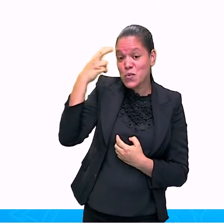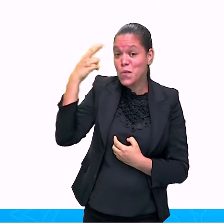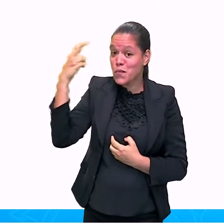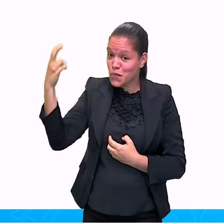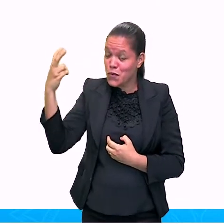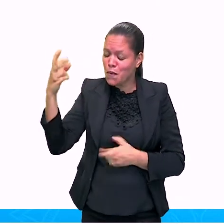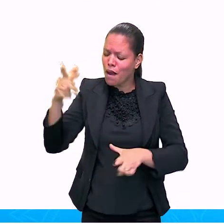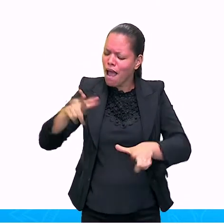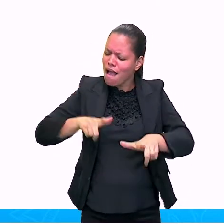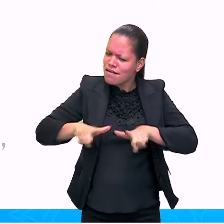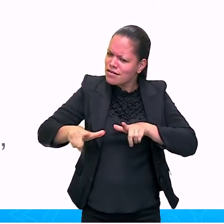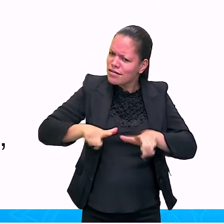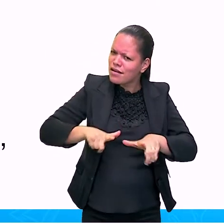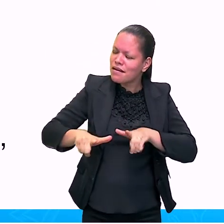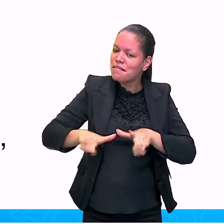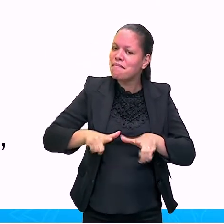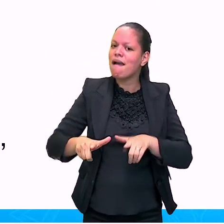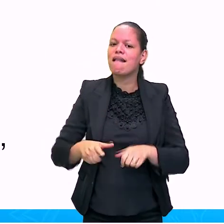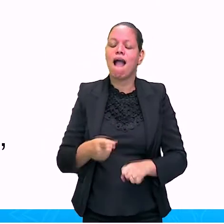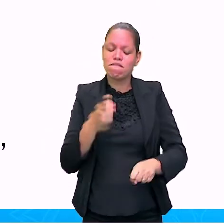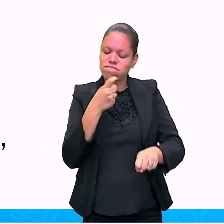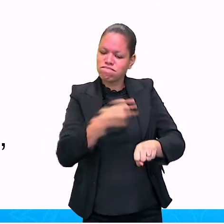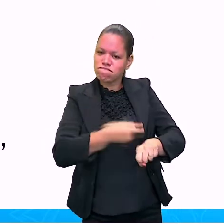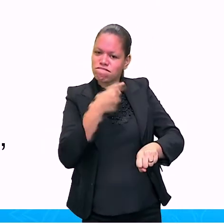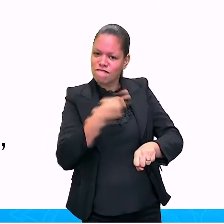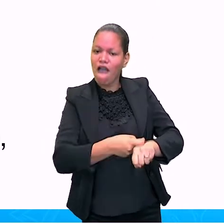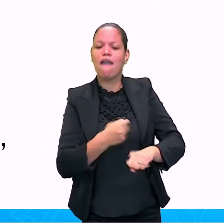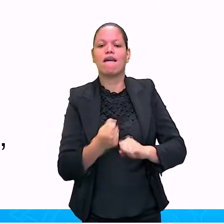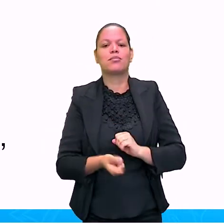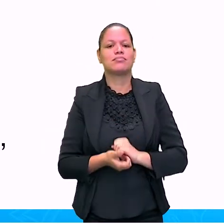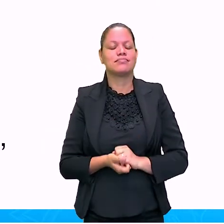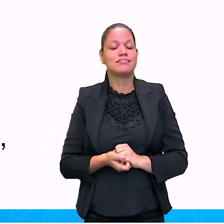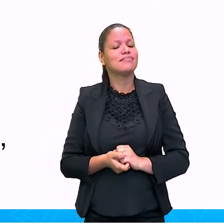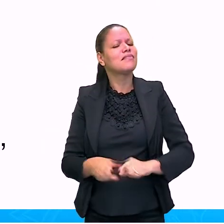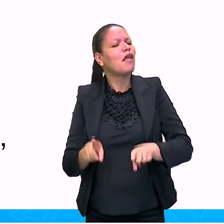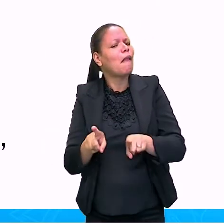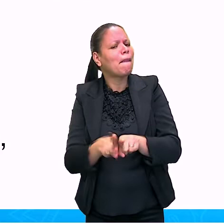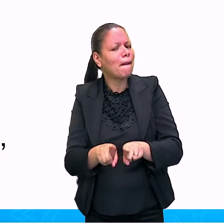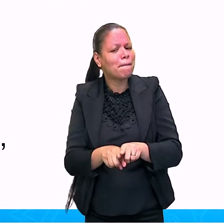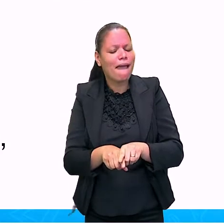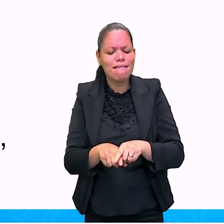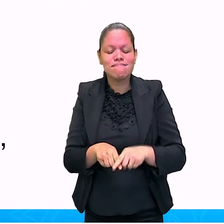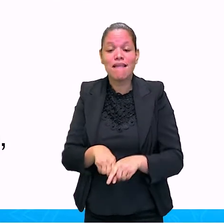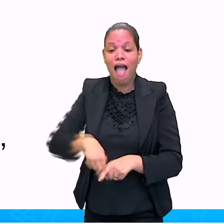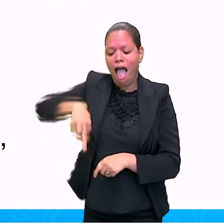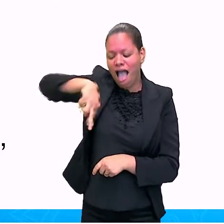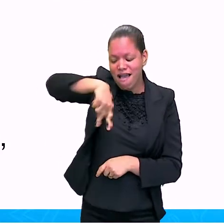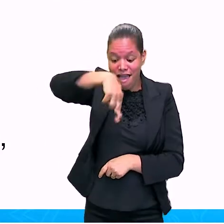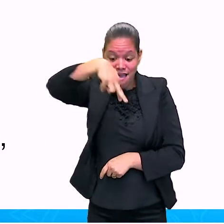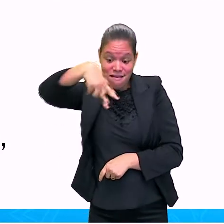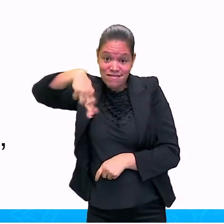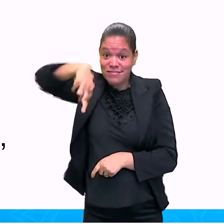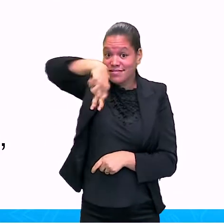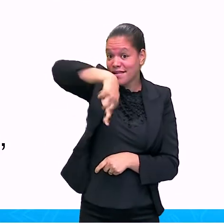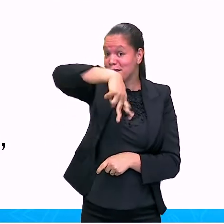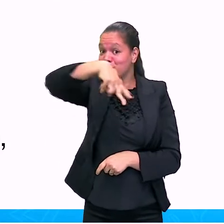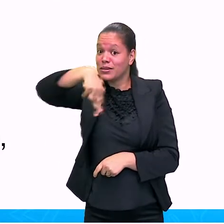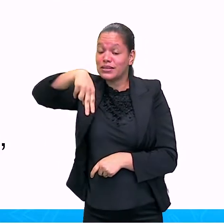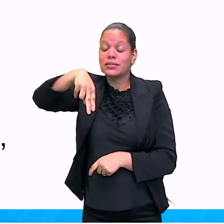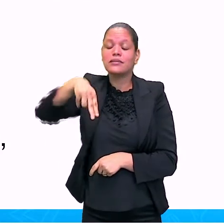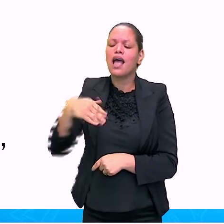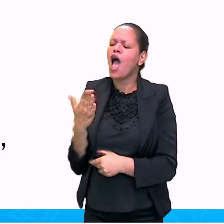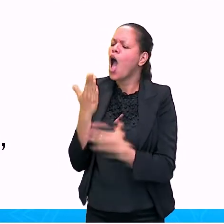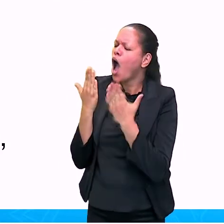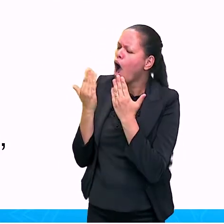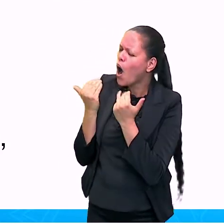mais especializada. Outra importância também é as danças e comidas típicas, como massas e vinhos,